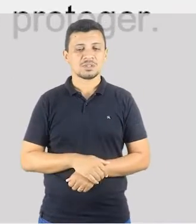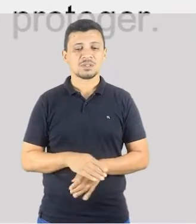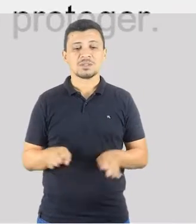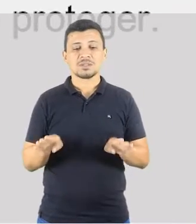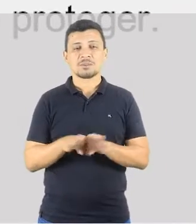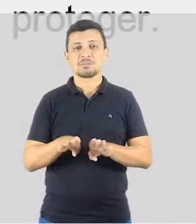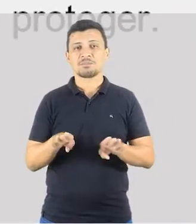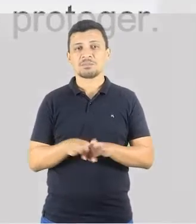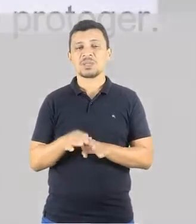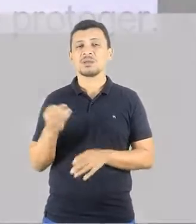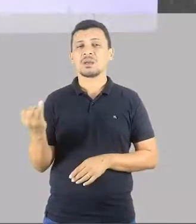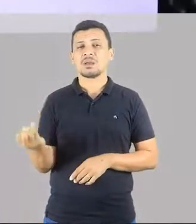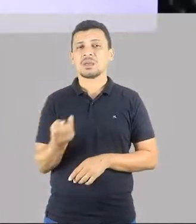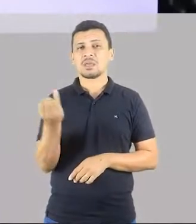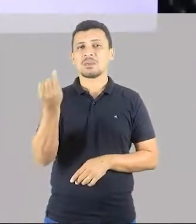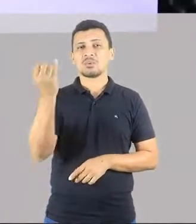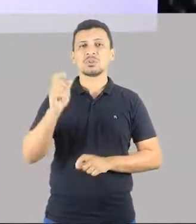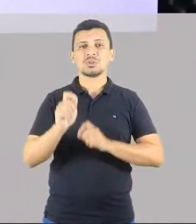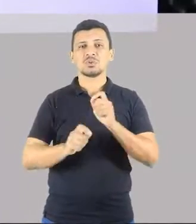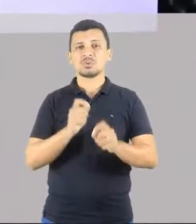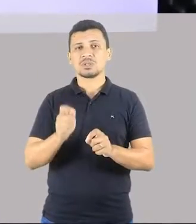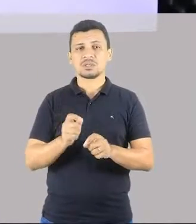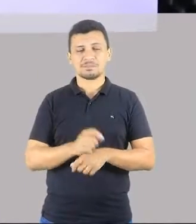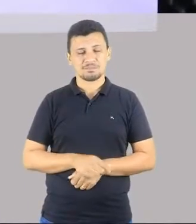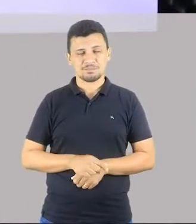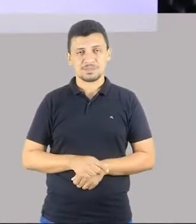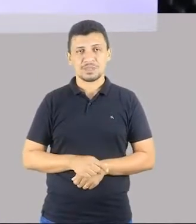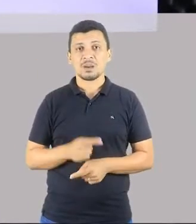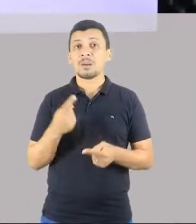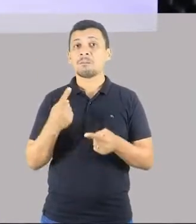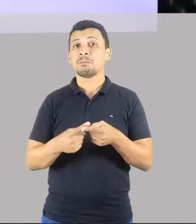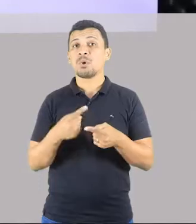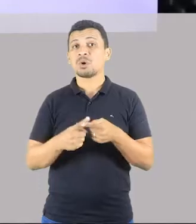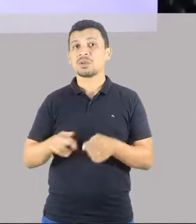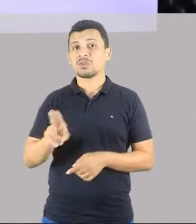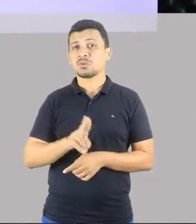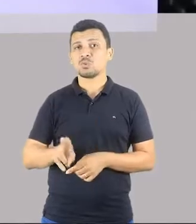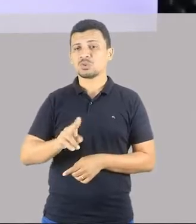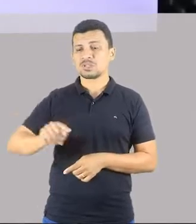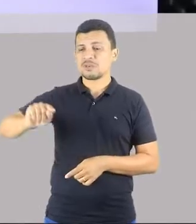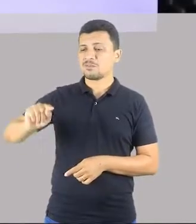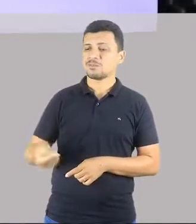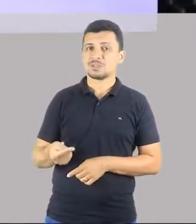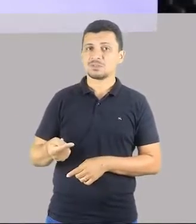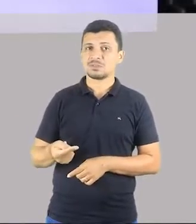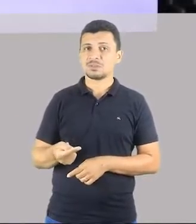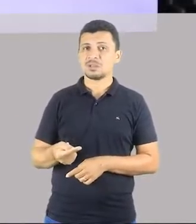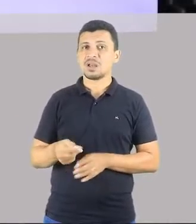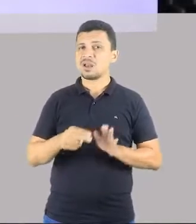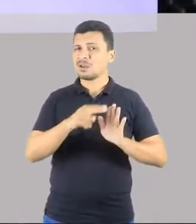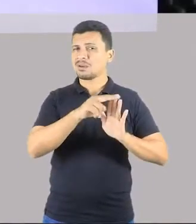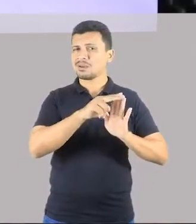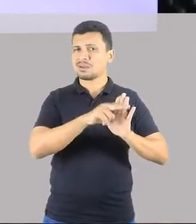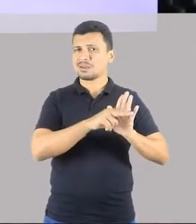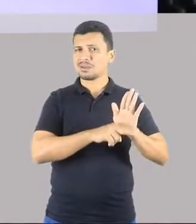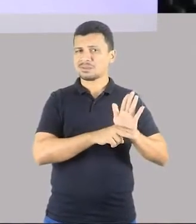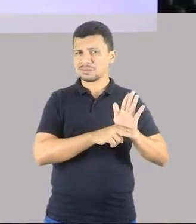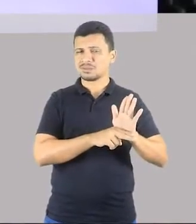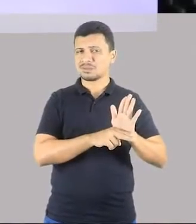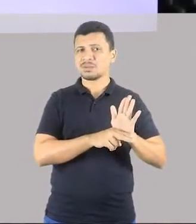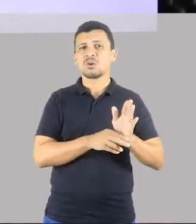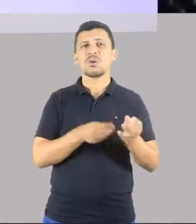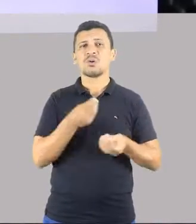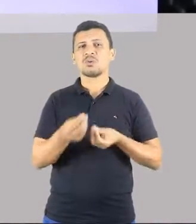vocês tenham uma noção do porquê da pontuação. Se vocês trabalharem com regrinhas, se vocês associarem o motivo